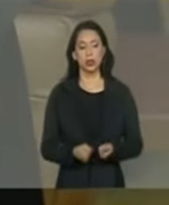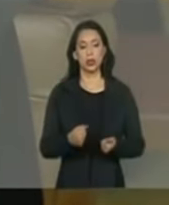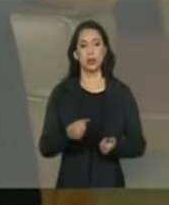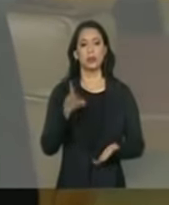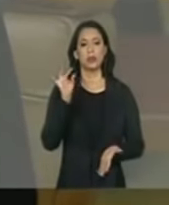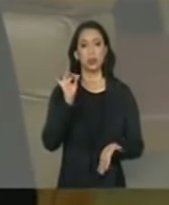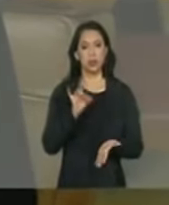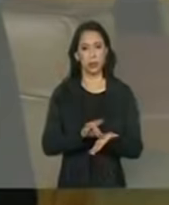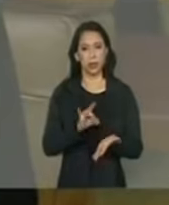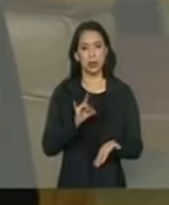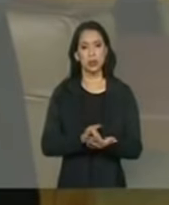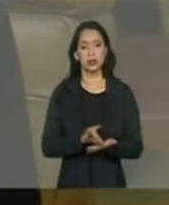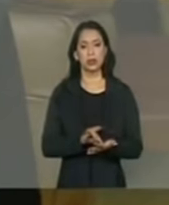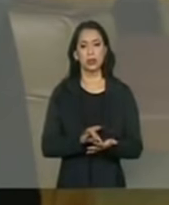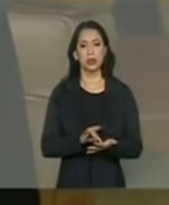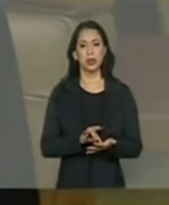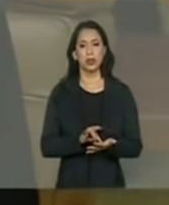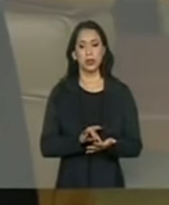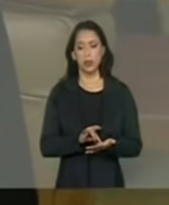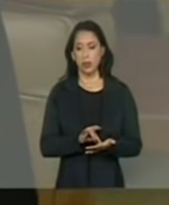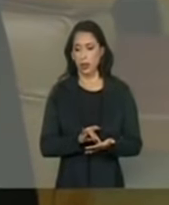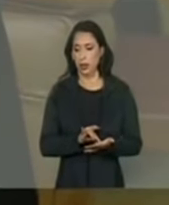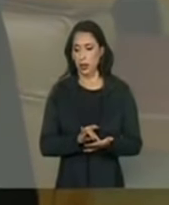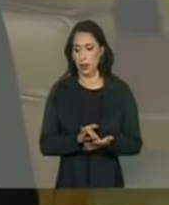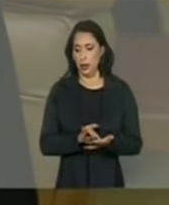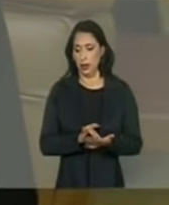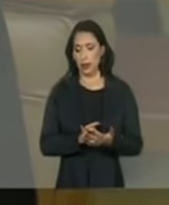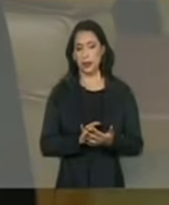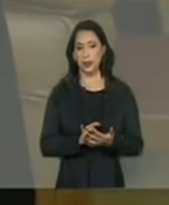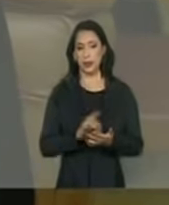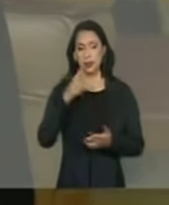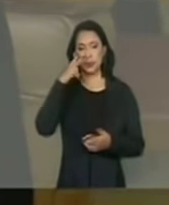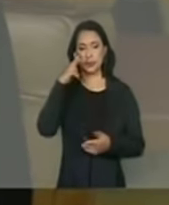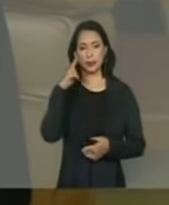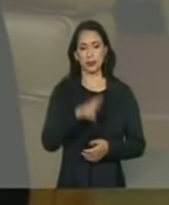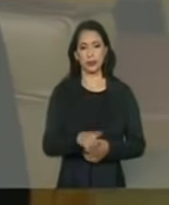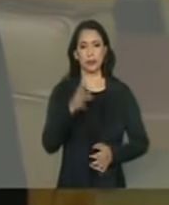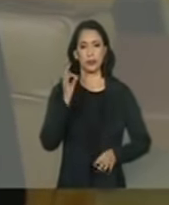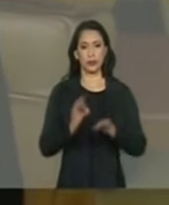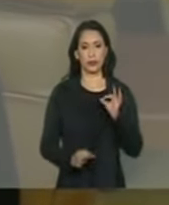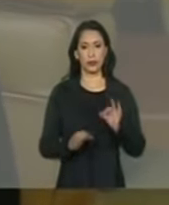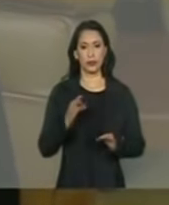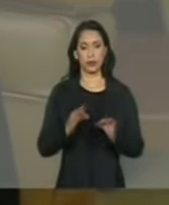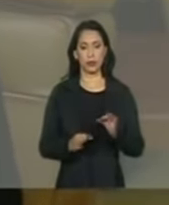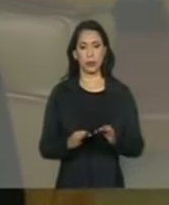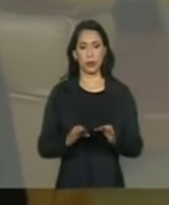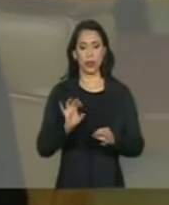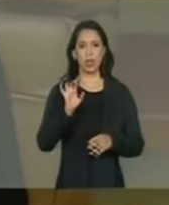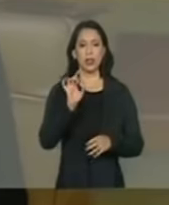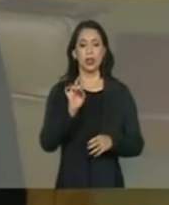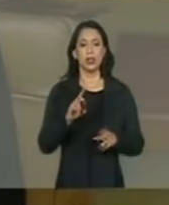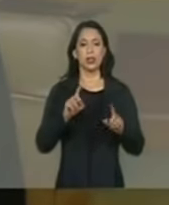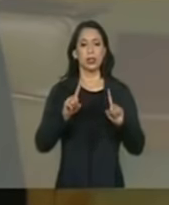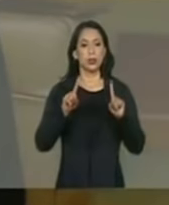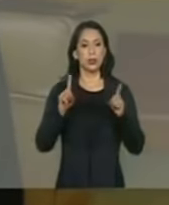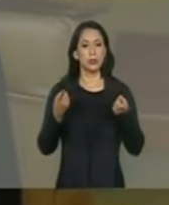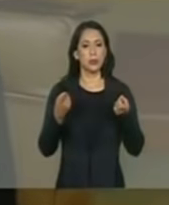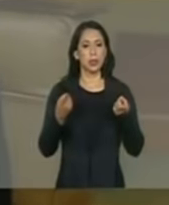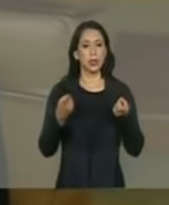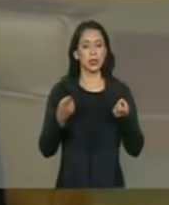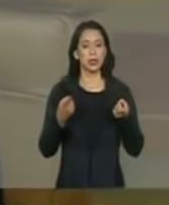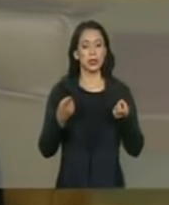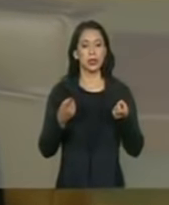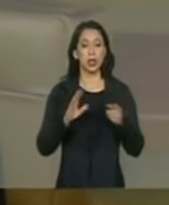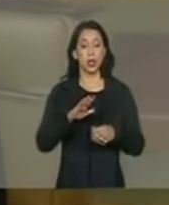inteiramente legítima pelo critério técnico do em julgado aqui apenas um parêntesis quando a